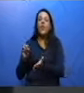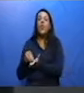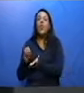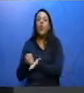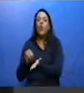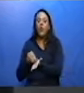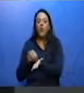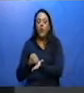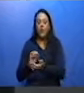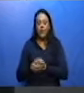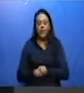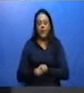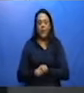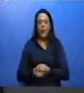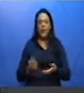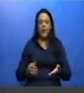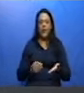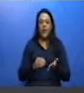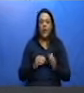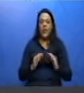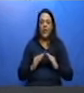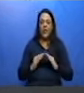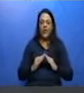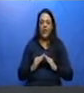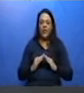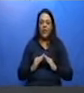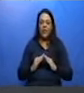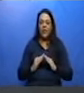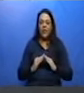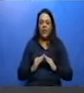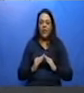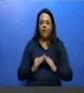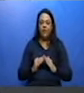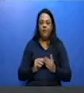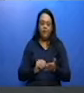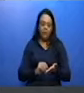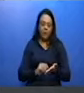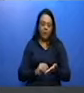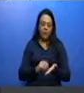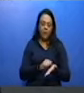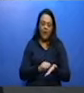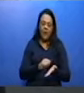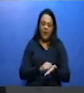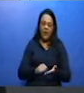Então, tarefa de hoje: fazer o exercício 1 da apostila,